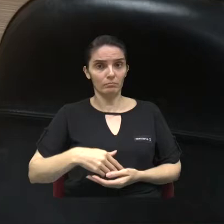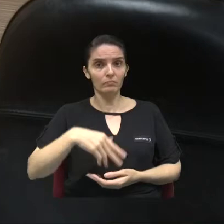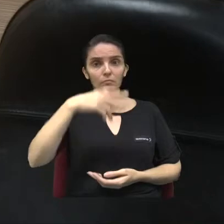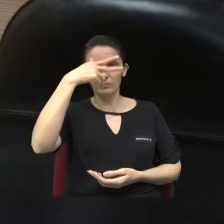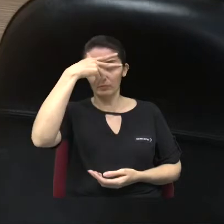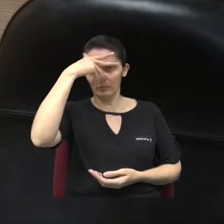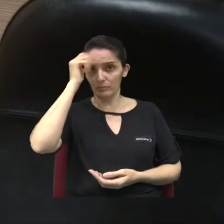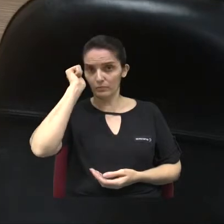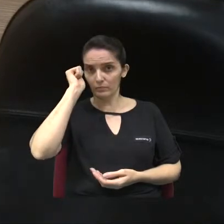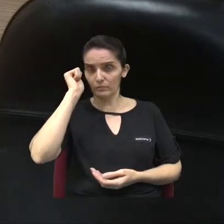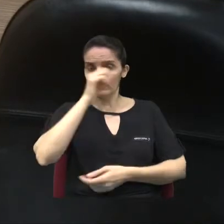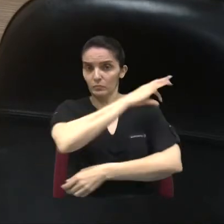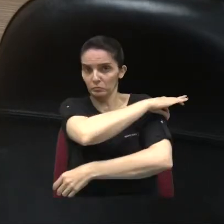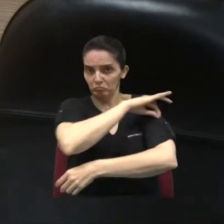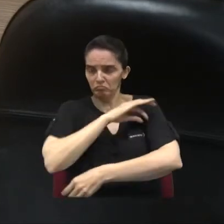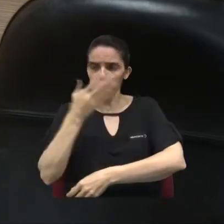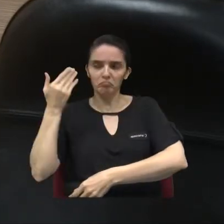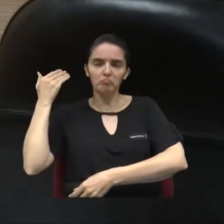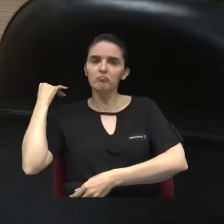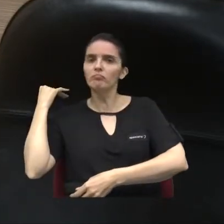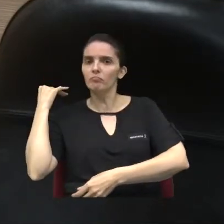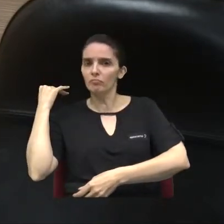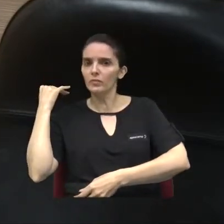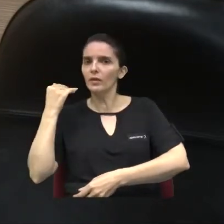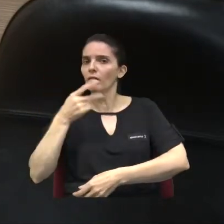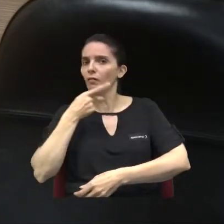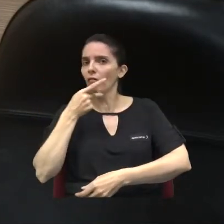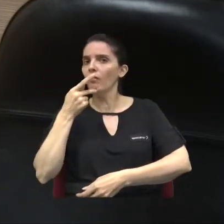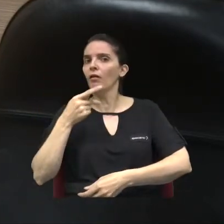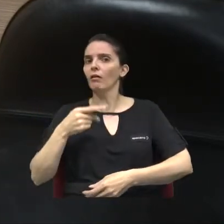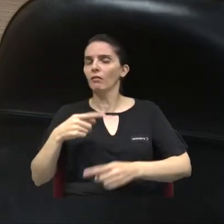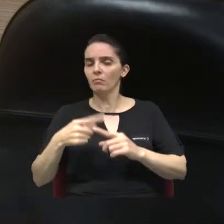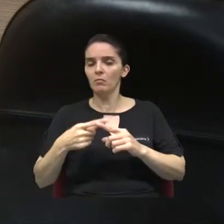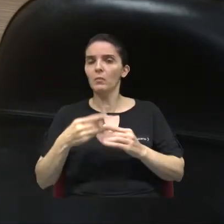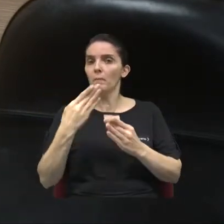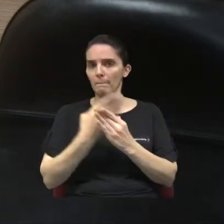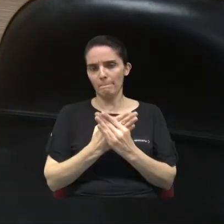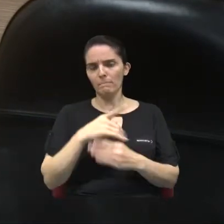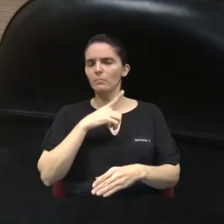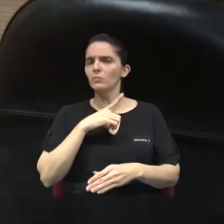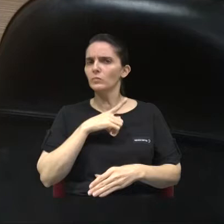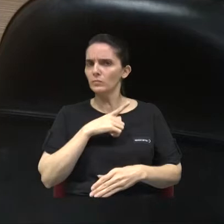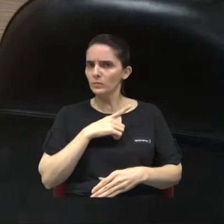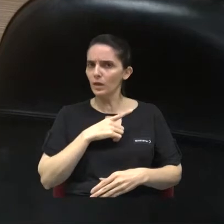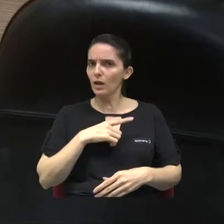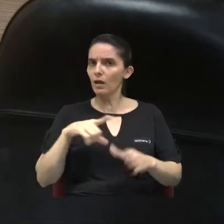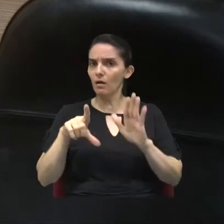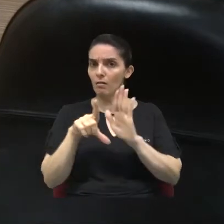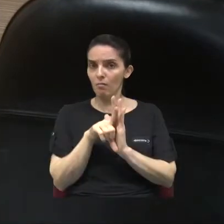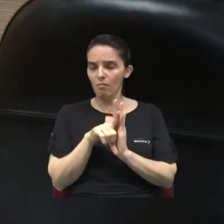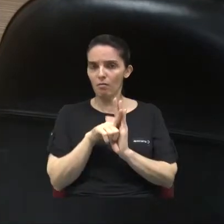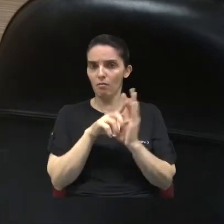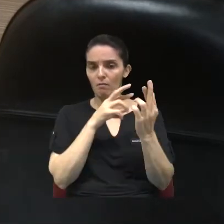Que hoje carregam diversos processos acerca da Lei da Responsabilidade Fiscal, que é extremamente mão de ferro.